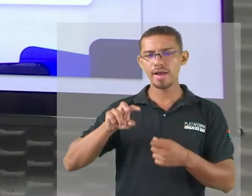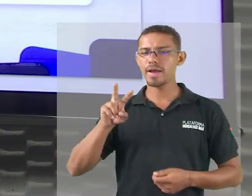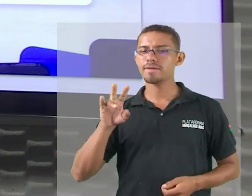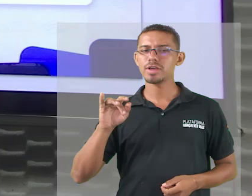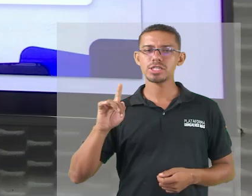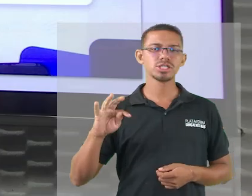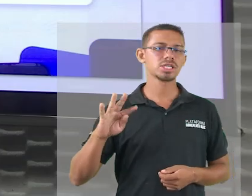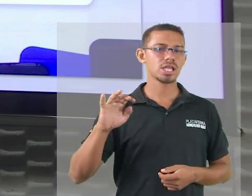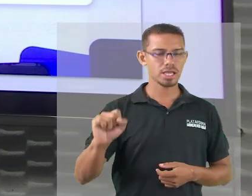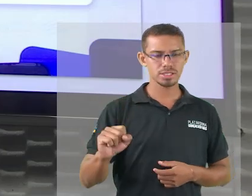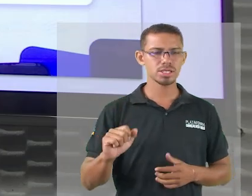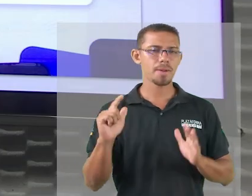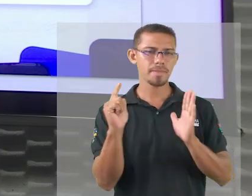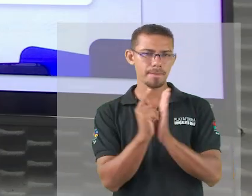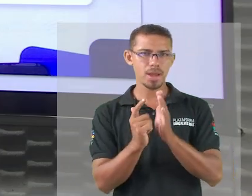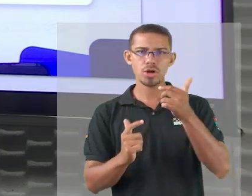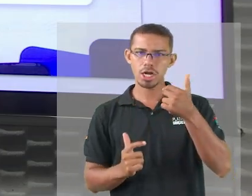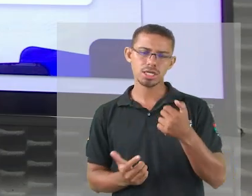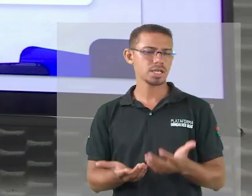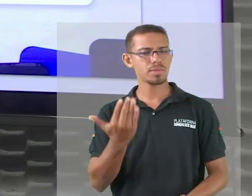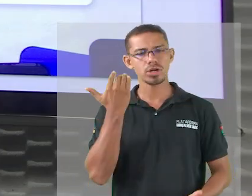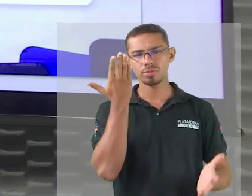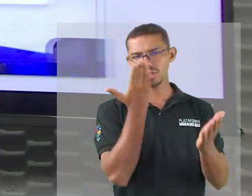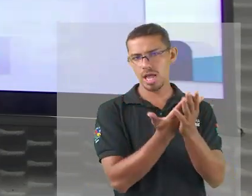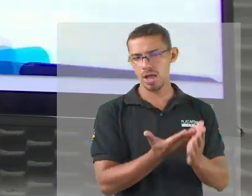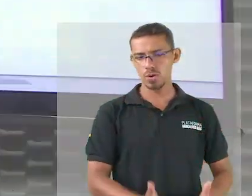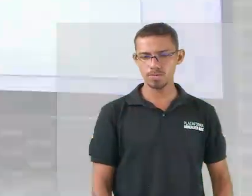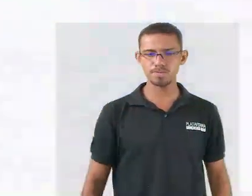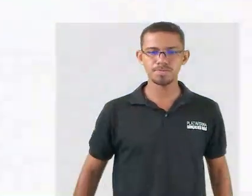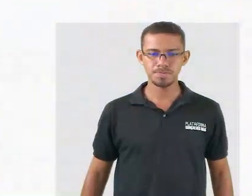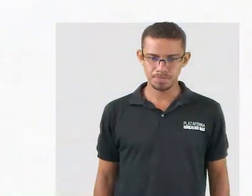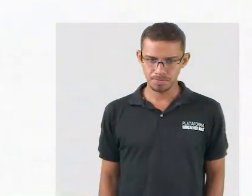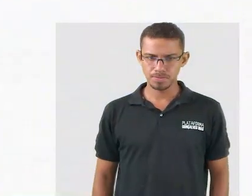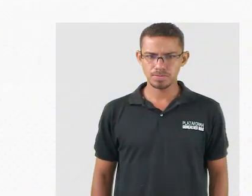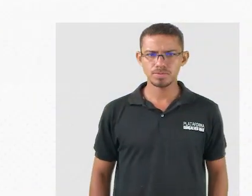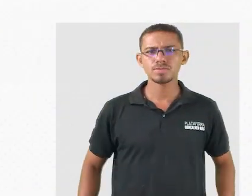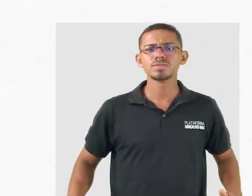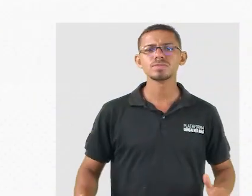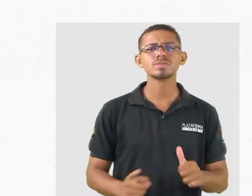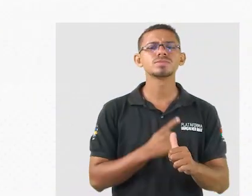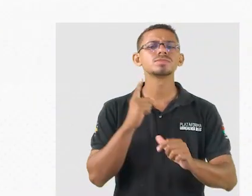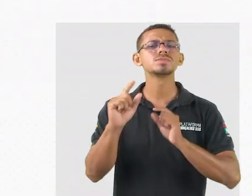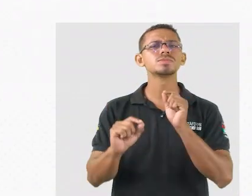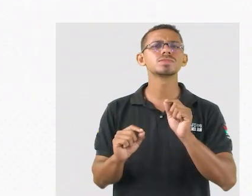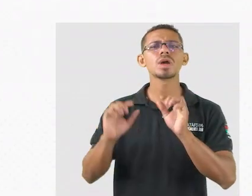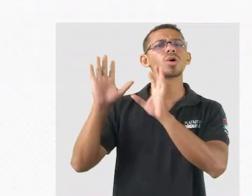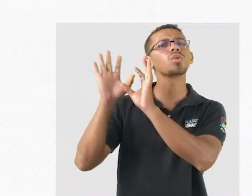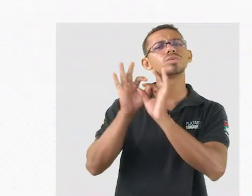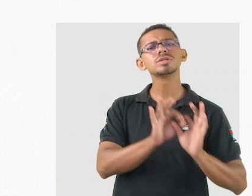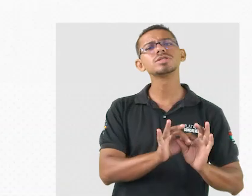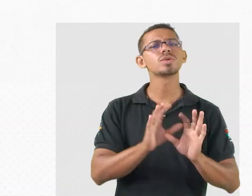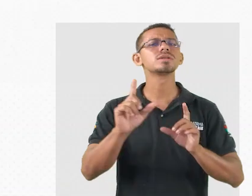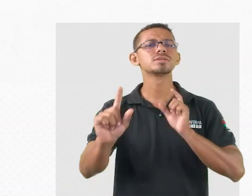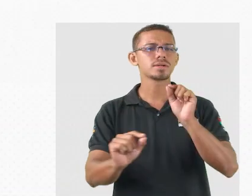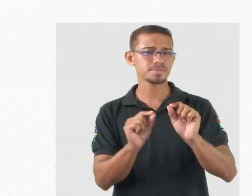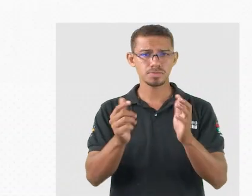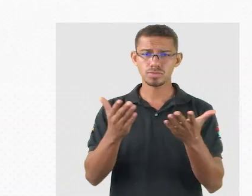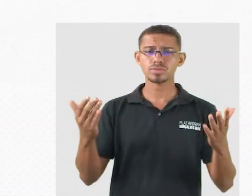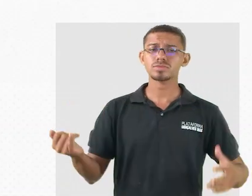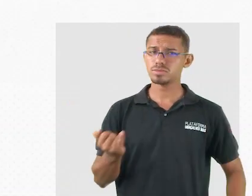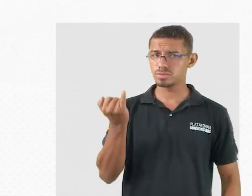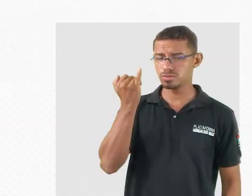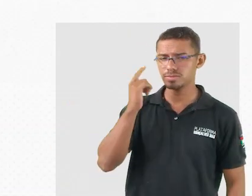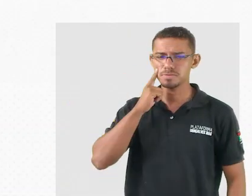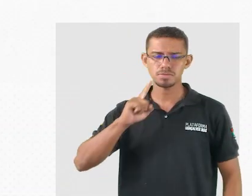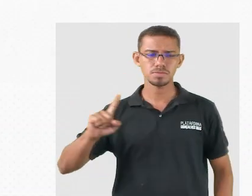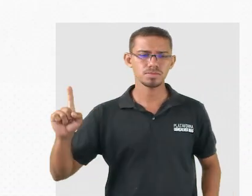pegue papel e caneta e vamos para a nossa aula. Bom, primeiramente, contextualizar é importante.